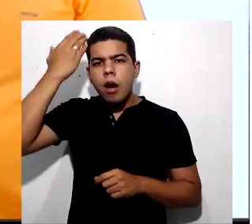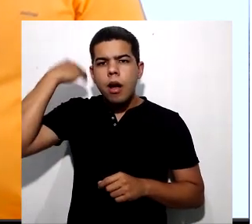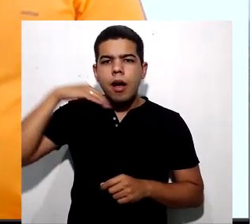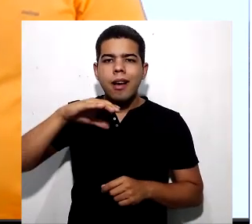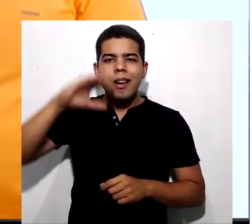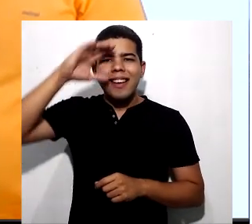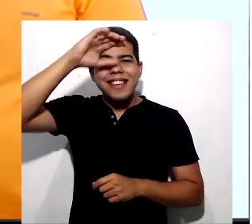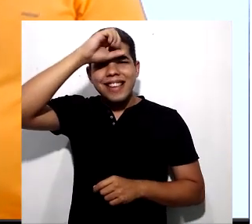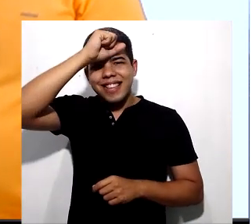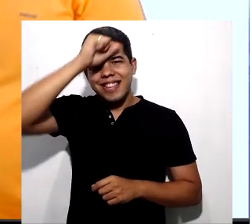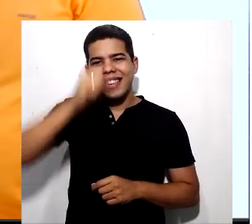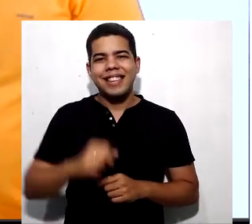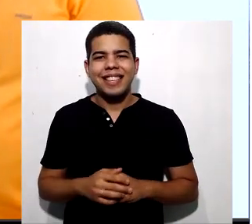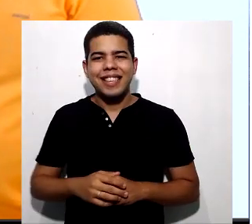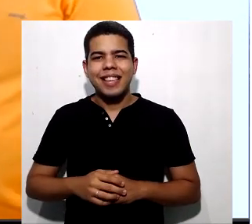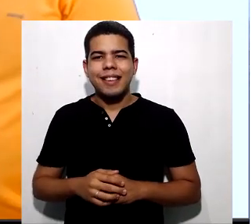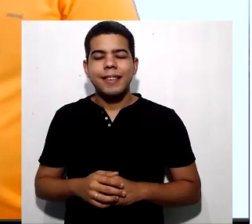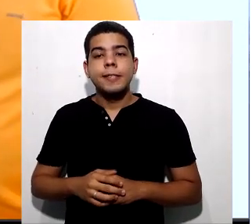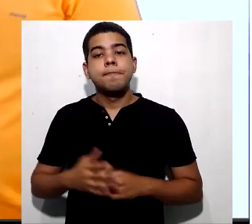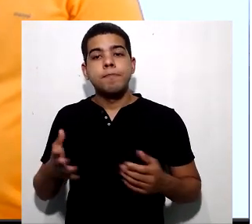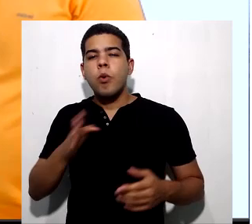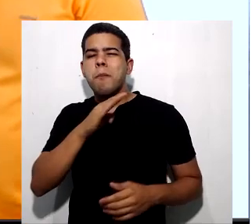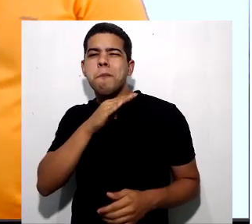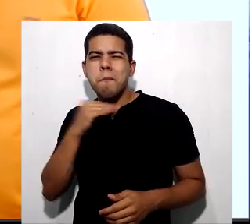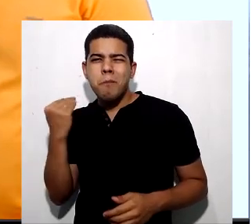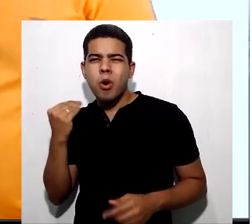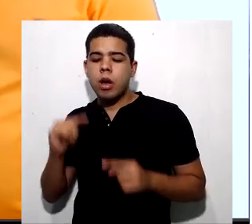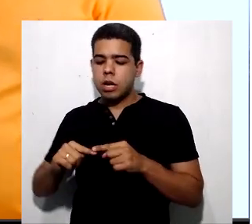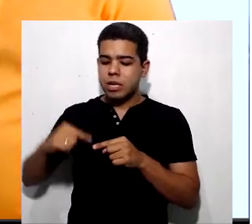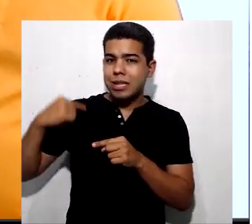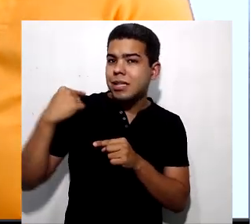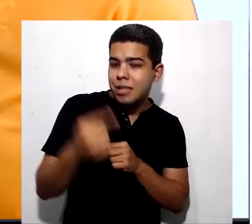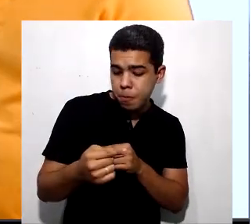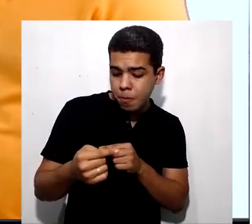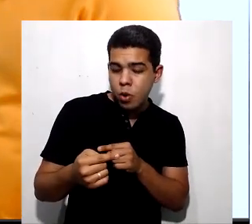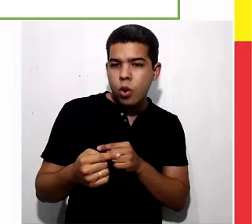clariciano. A obra póstuma dela, como eu falei, É verdade,